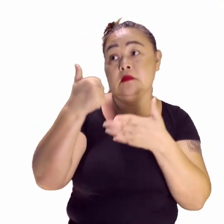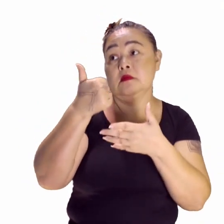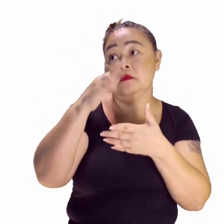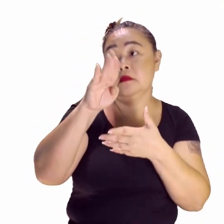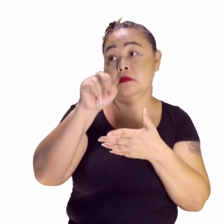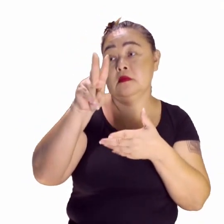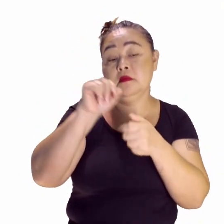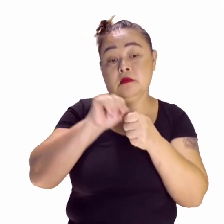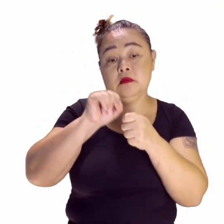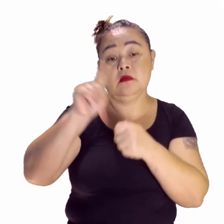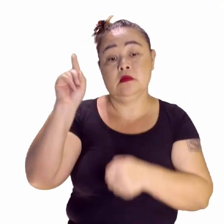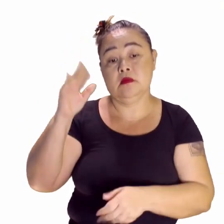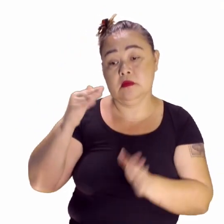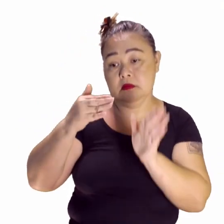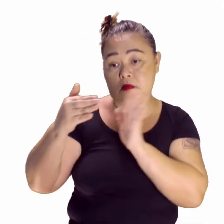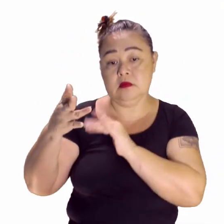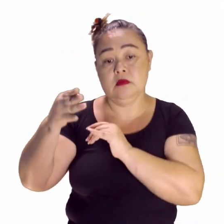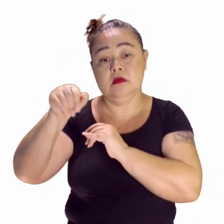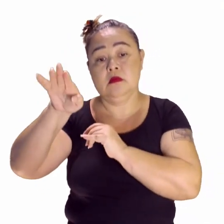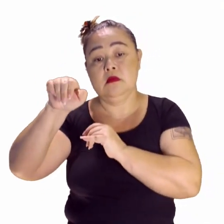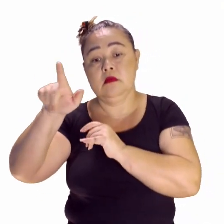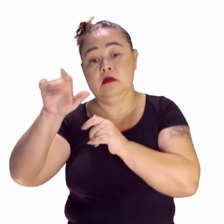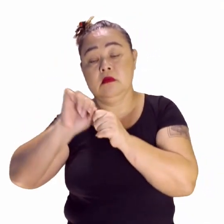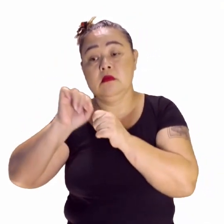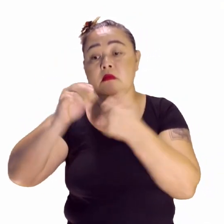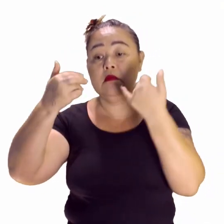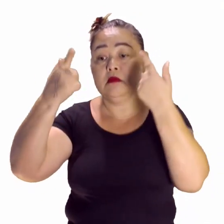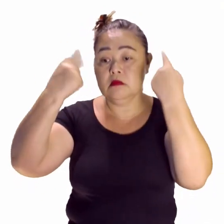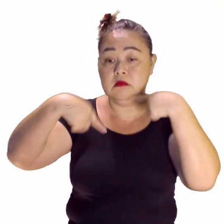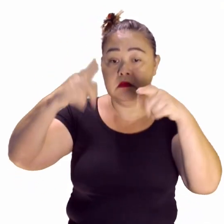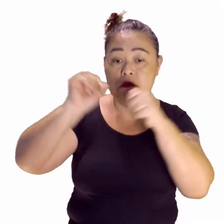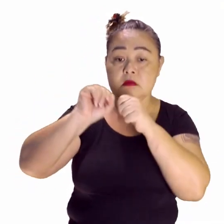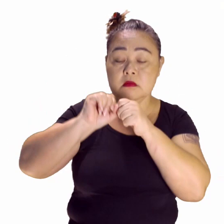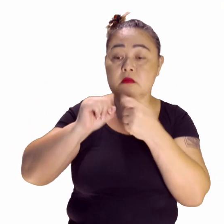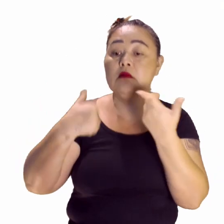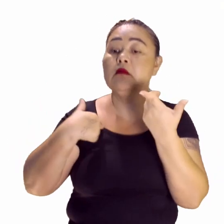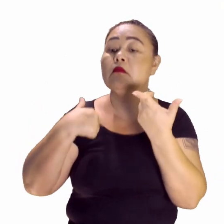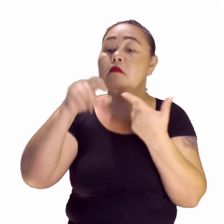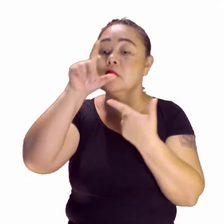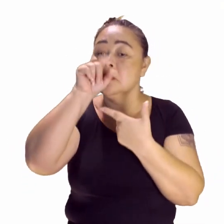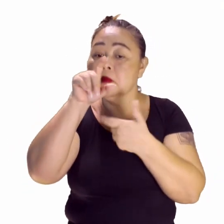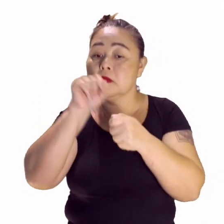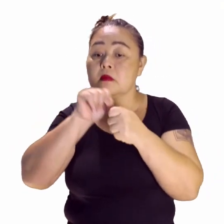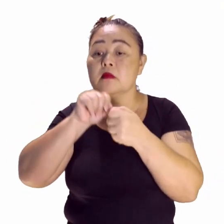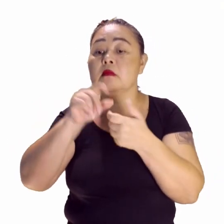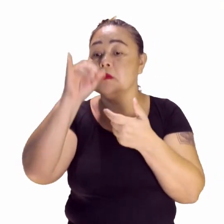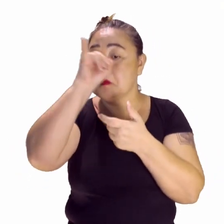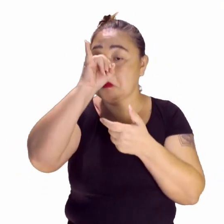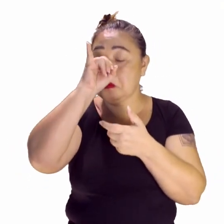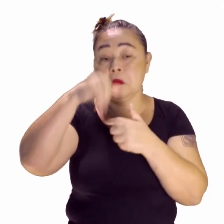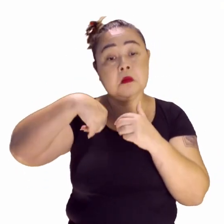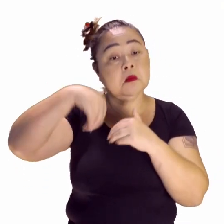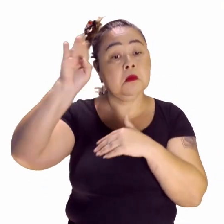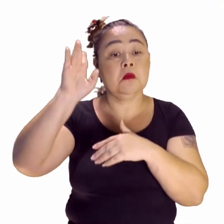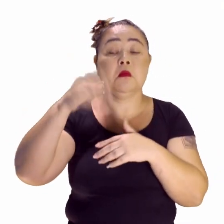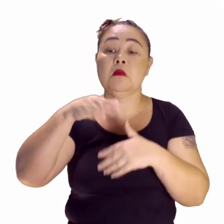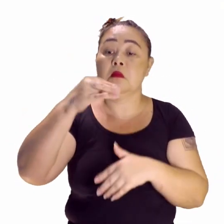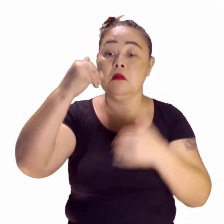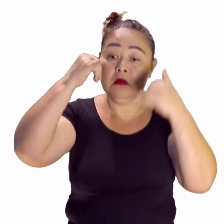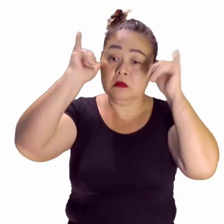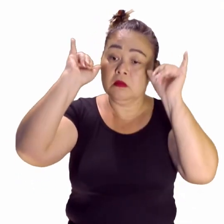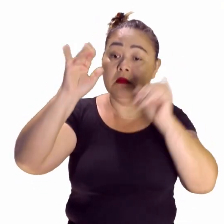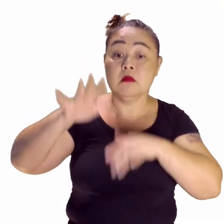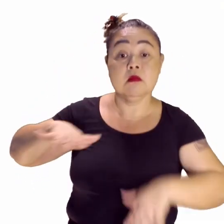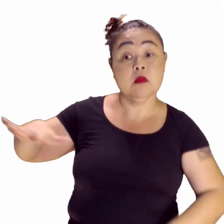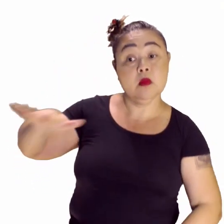bovino, bubalino, caprino, ovino, suíno, aves, destaque em Rondônia é a pecuária de bovinos. Tudo é